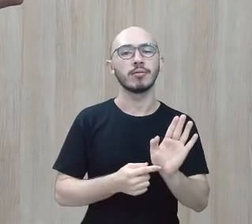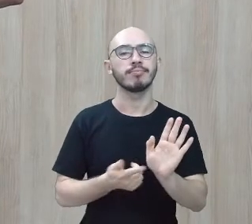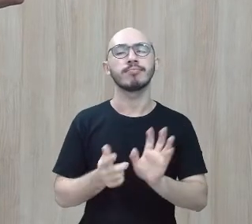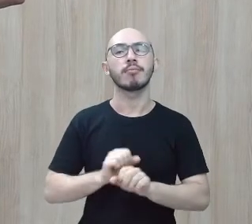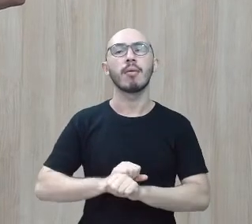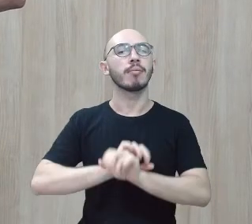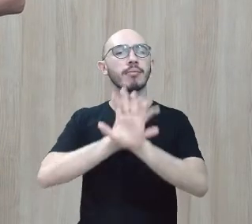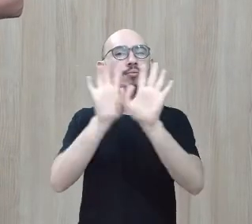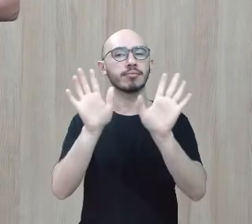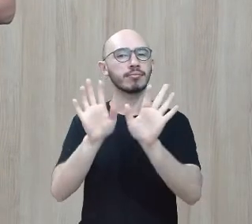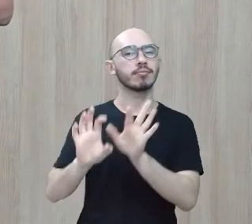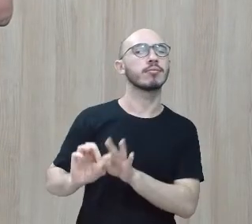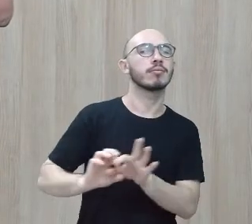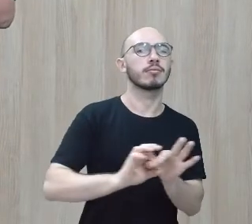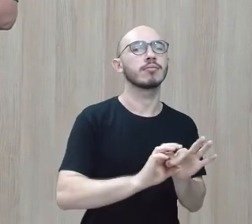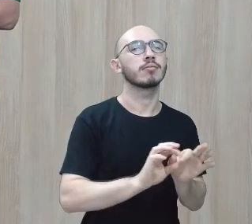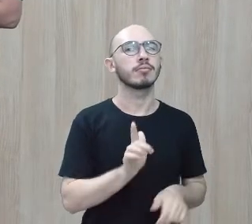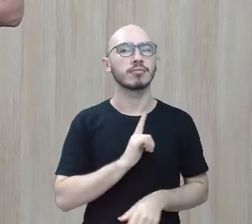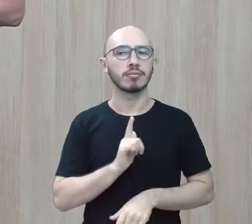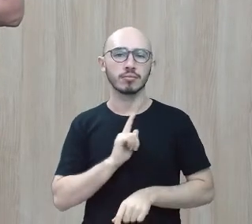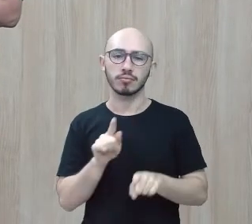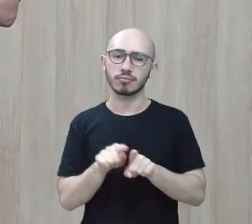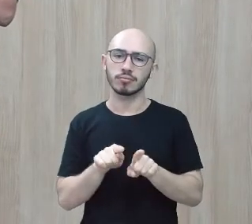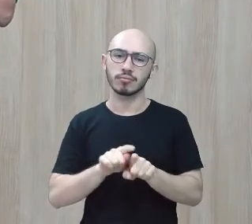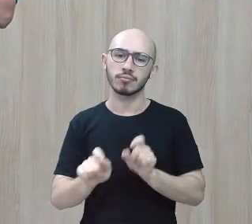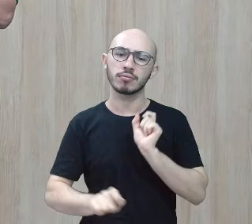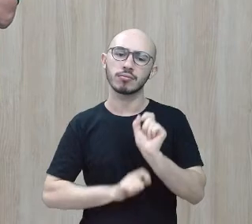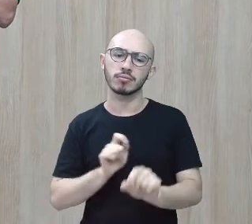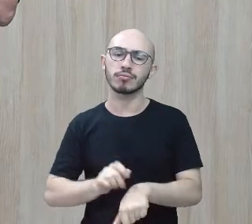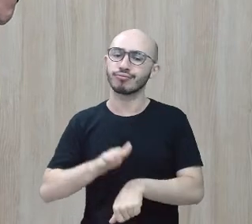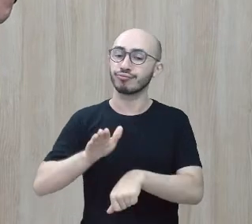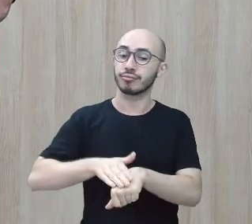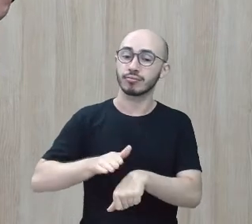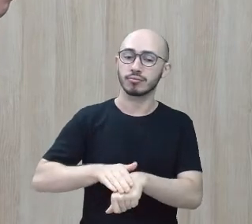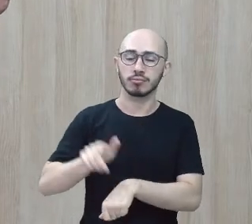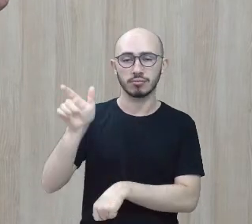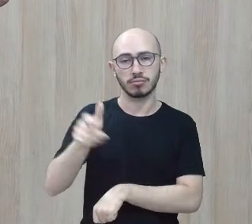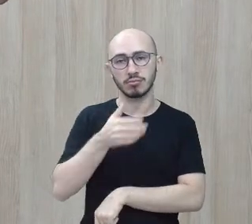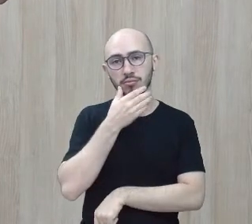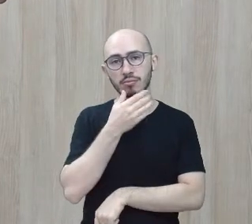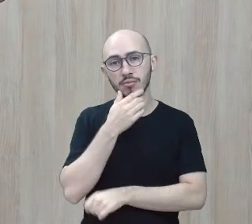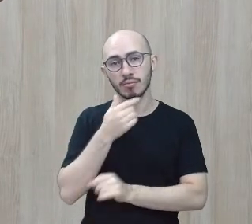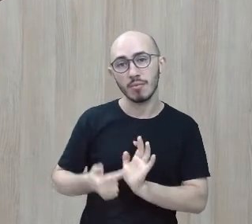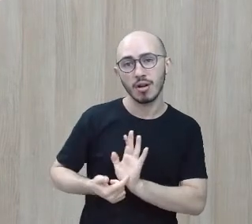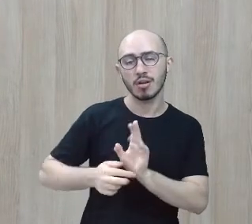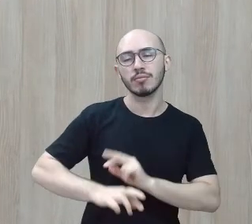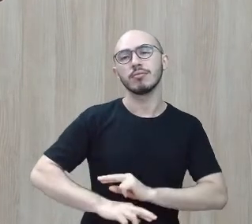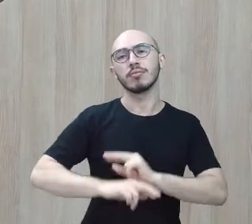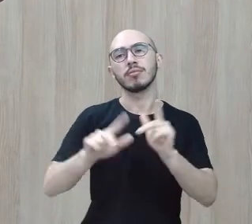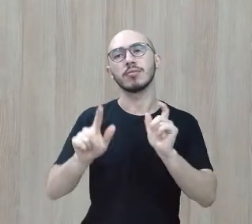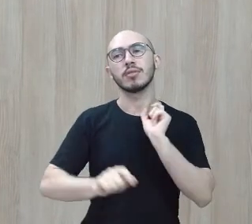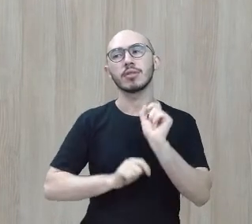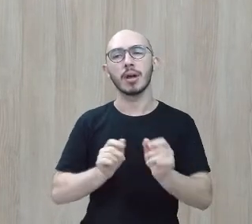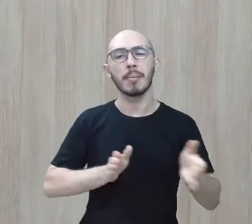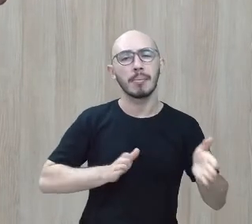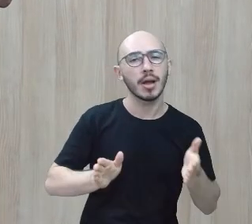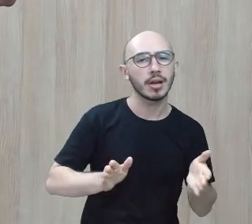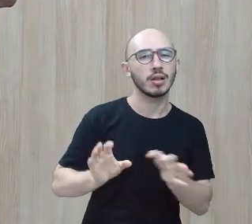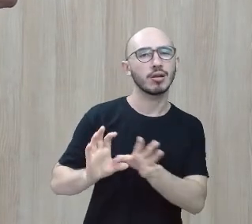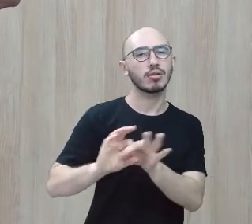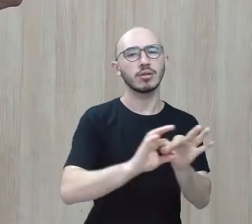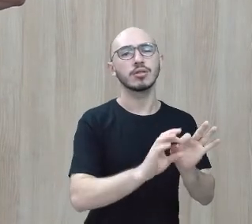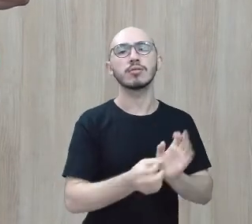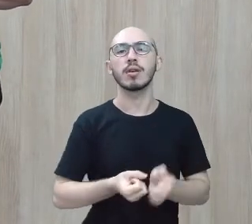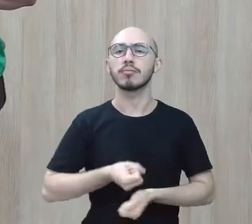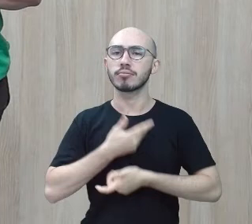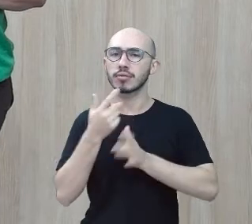clareza diante dos fatos e por ele fazer essa diferença, não é, de época,